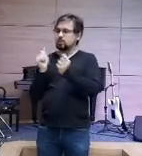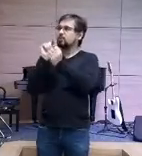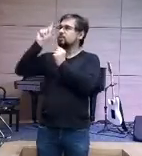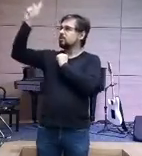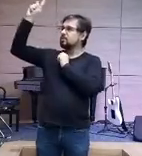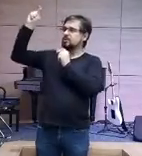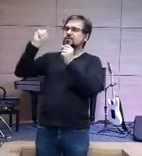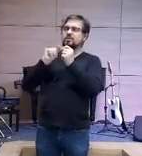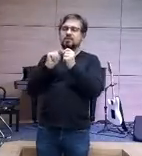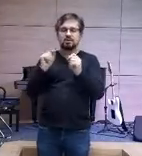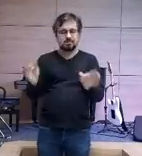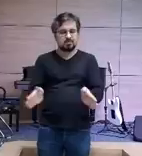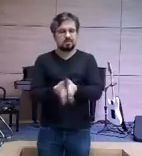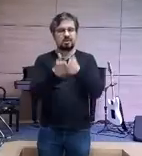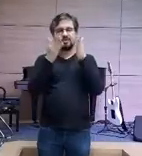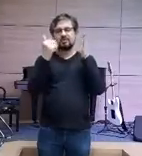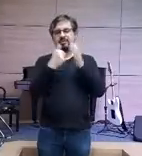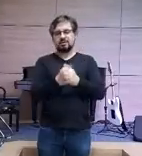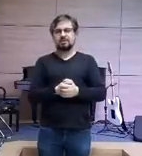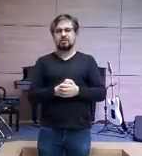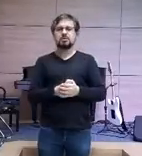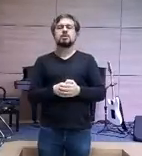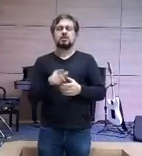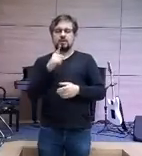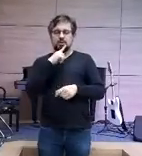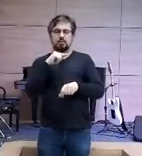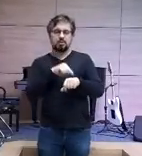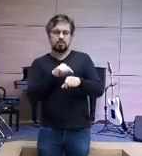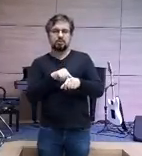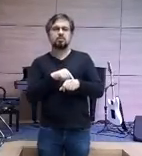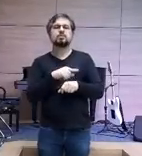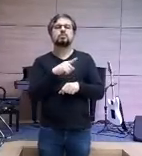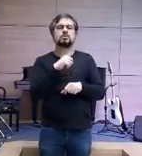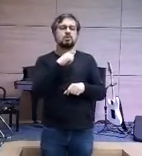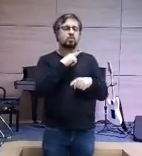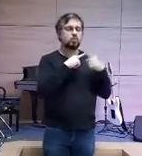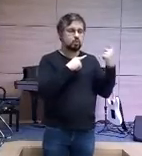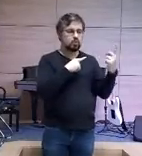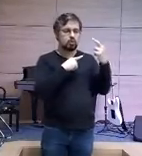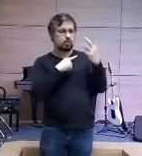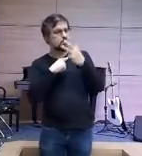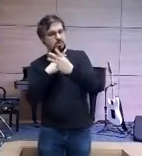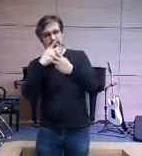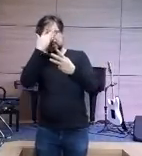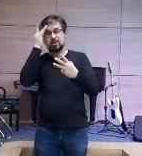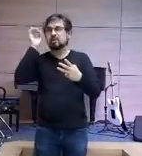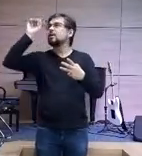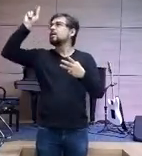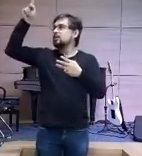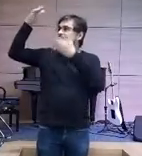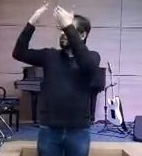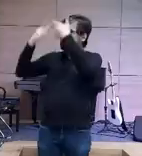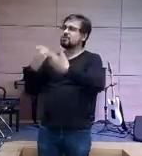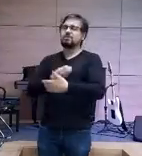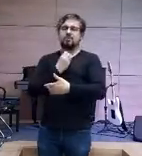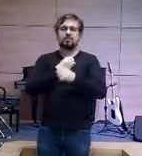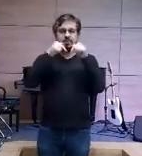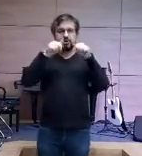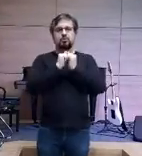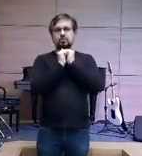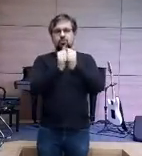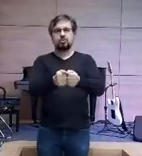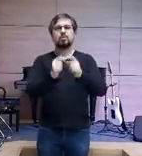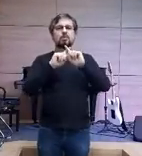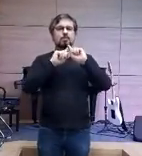Deus faz Maravilhas existe momento quando estamos com o 2 ou 3 que a presença da vida real mas